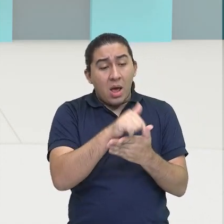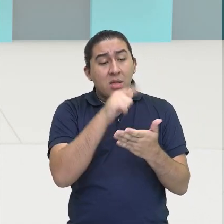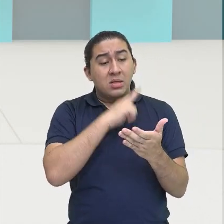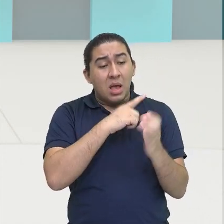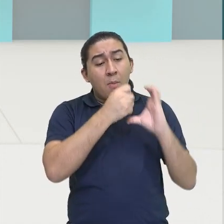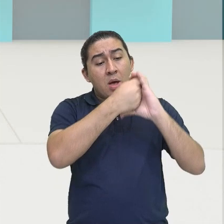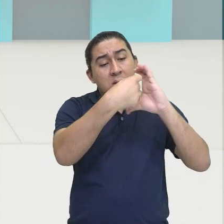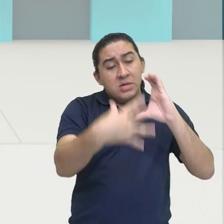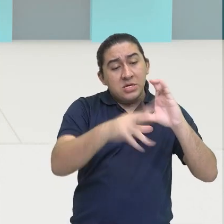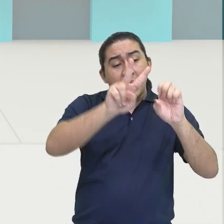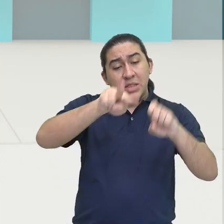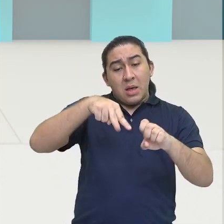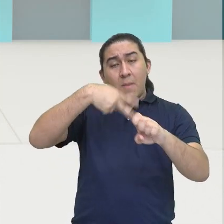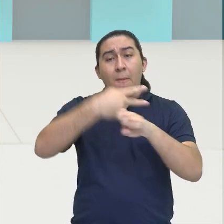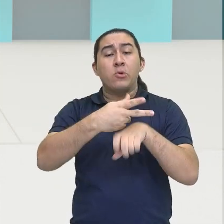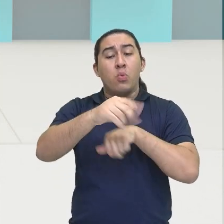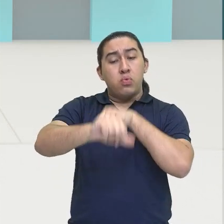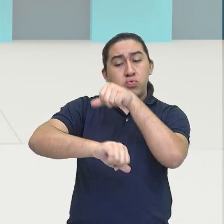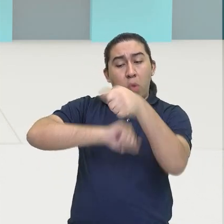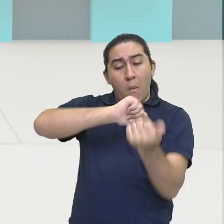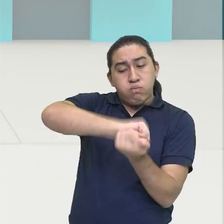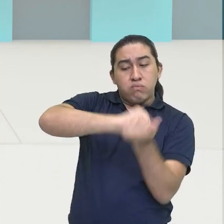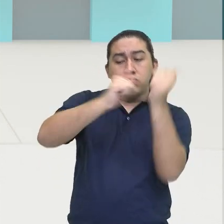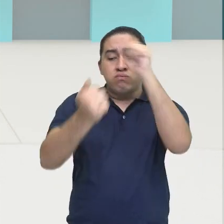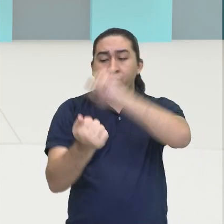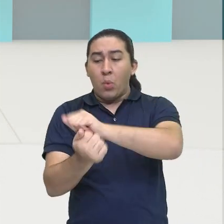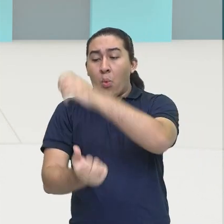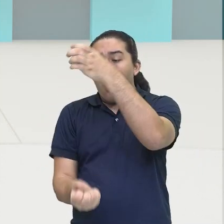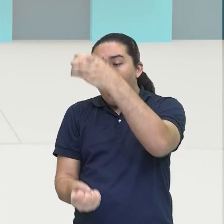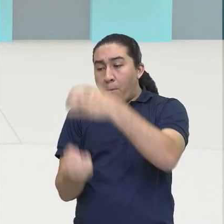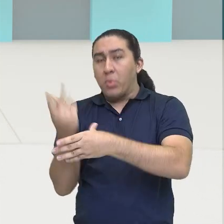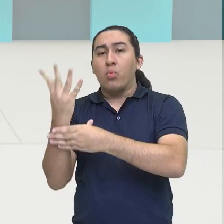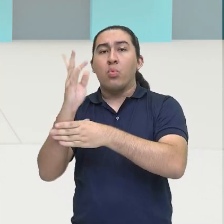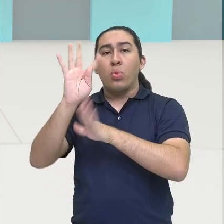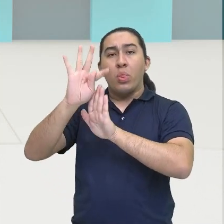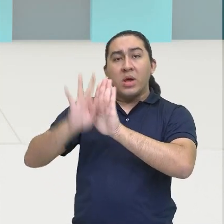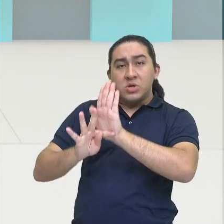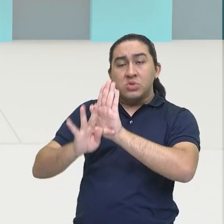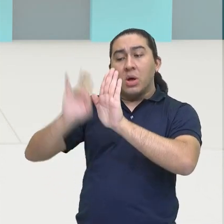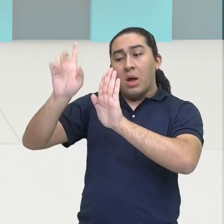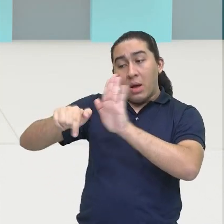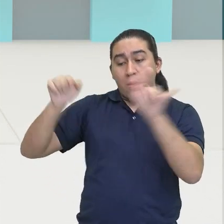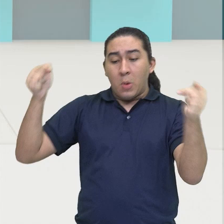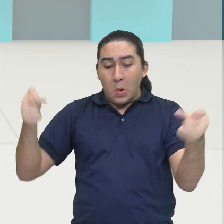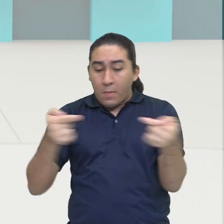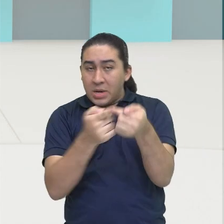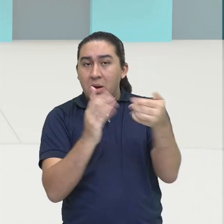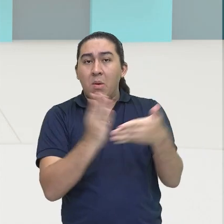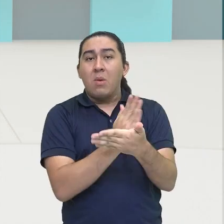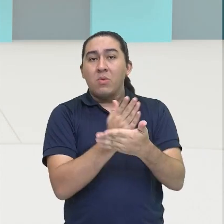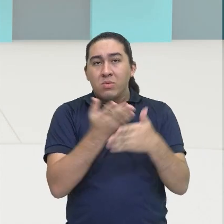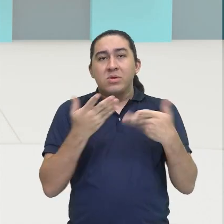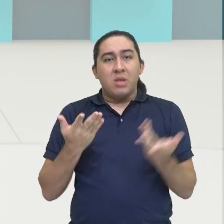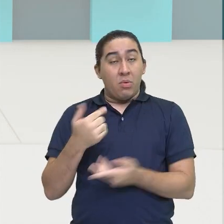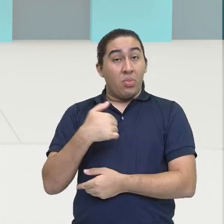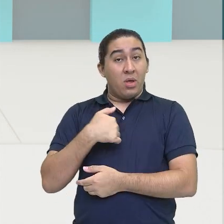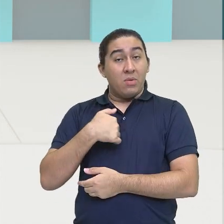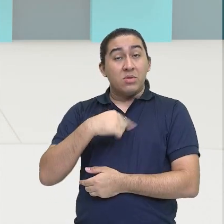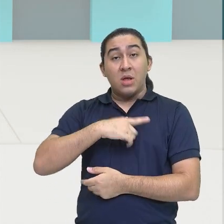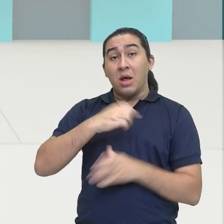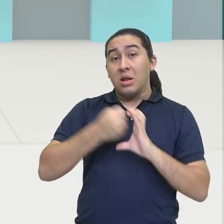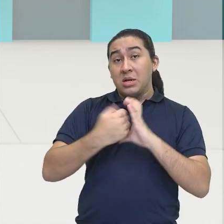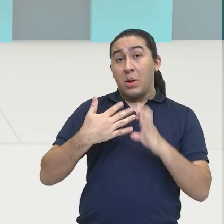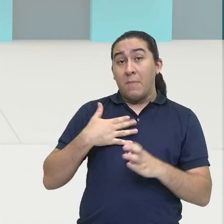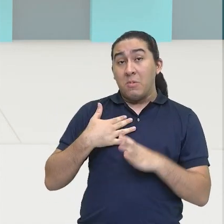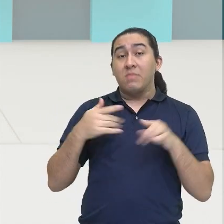caracterizar em alguma forma? Então eu tenho minha essência e a minha essência se caracteriza nessa forma que vocês estão vendo aqui